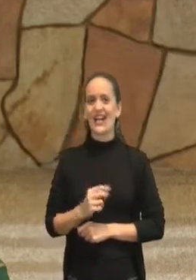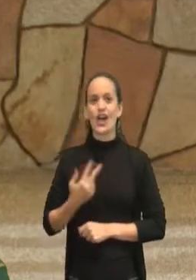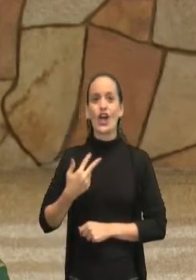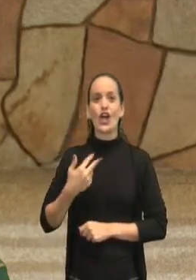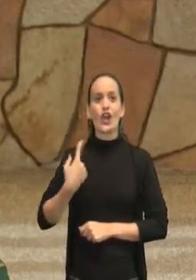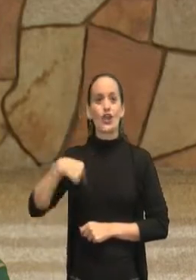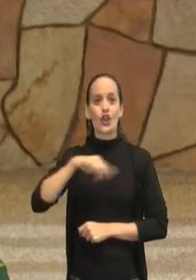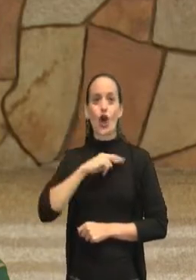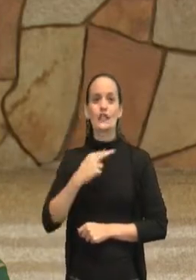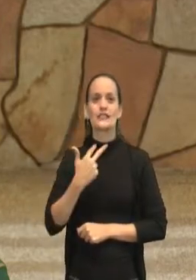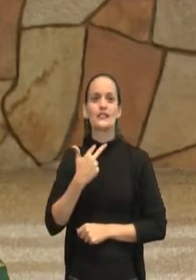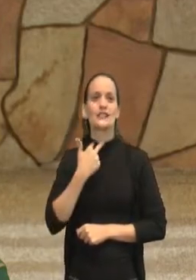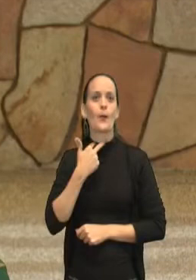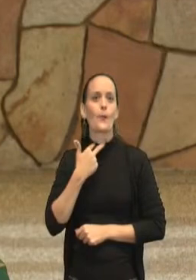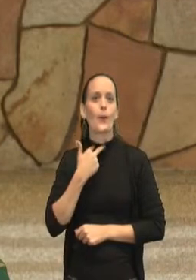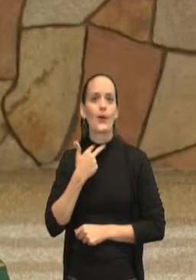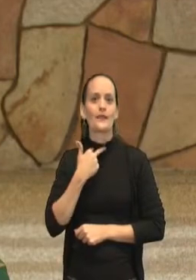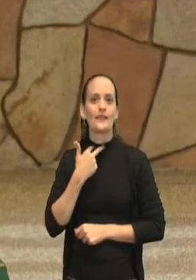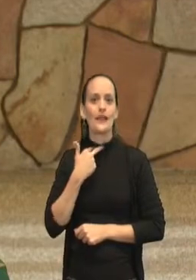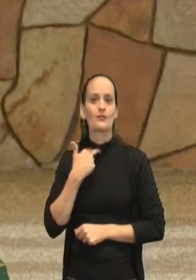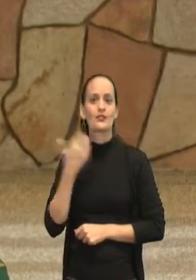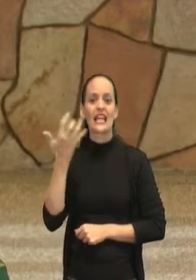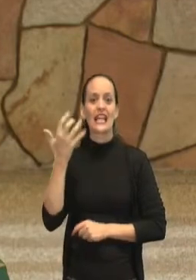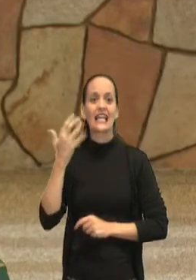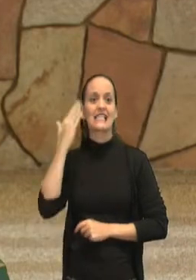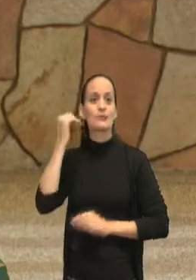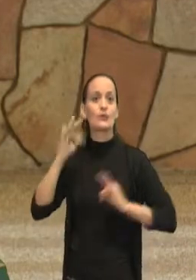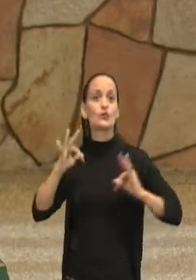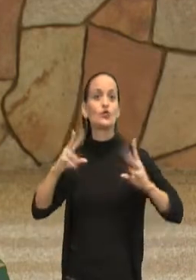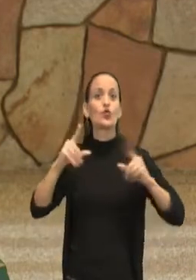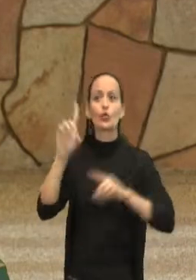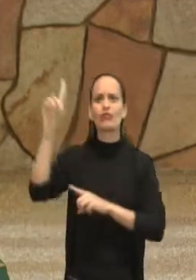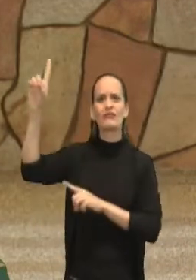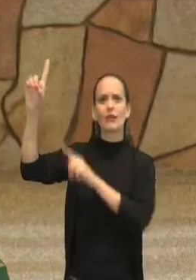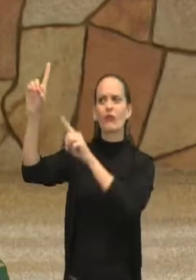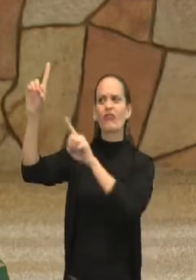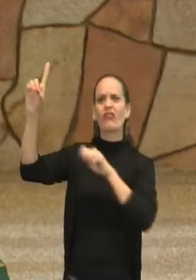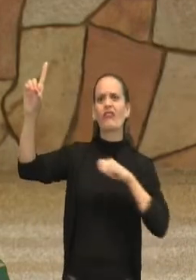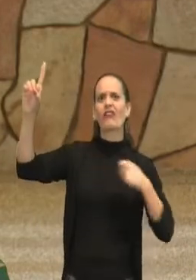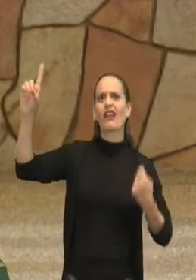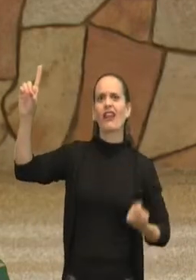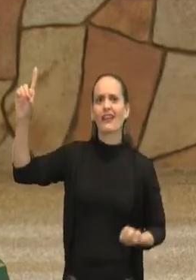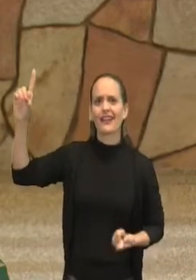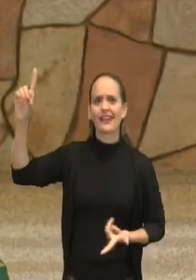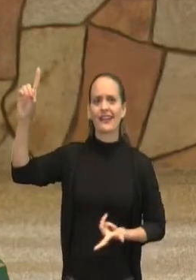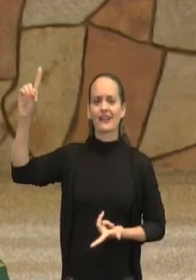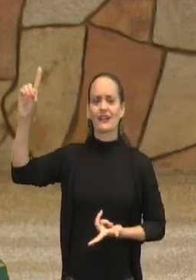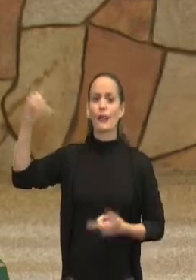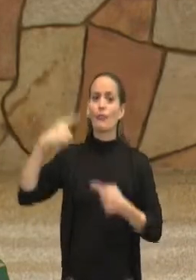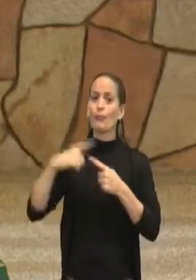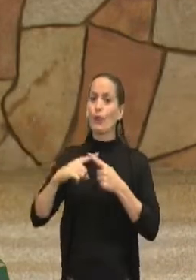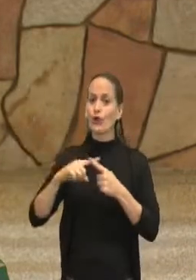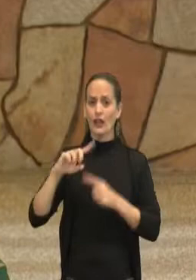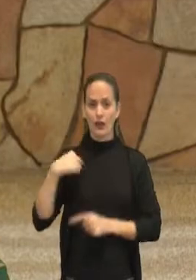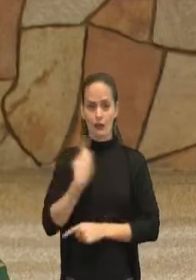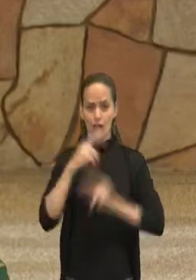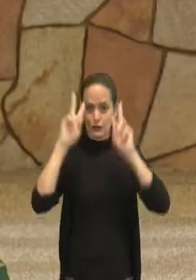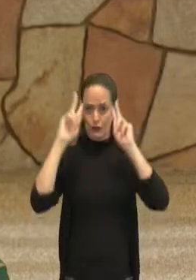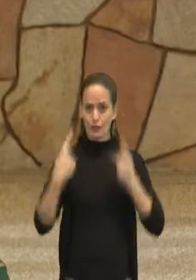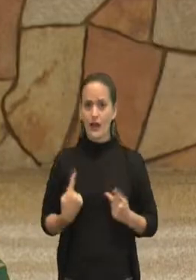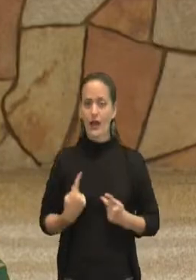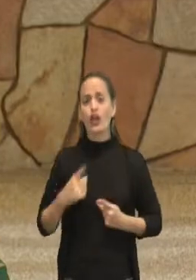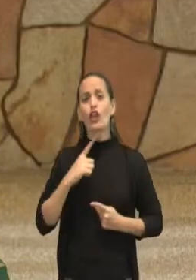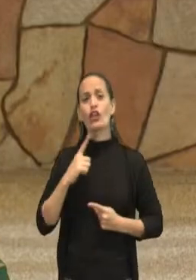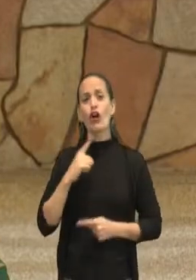soberano, Criador de todas as coisas, dentro da nossa lógica limitada, humanos, falhos, limitados que